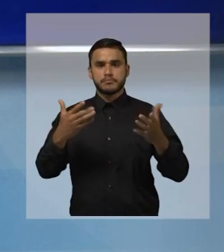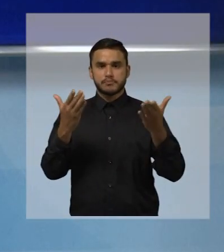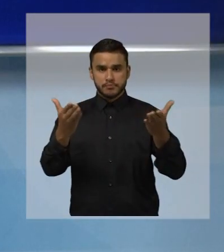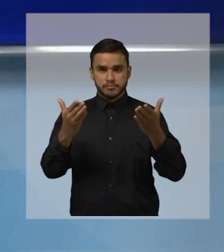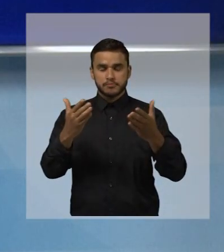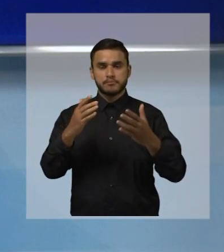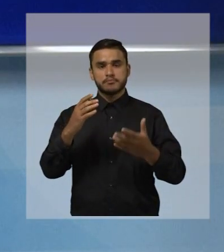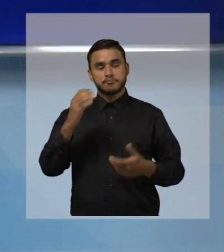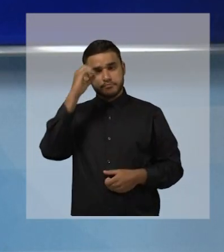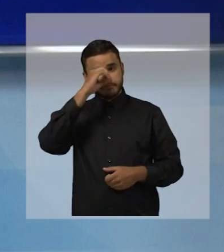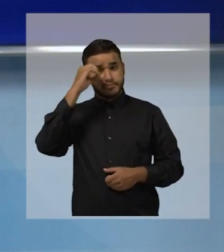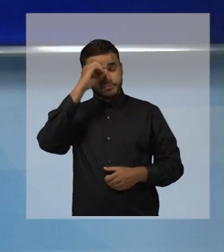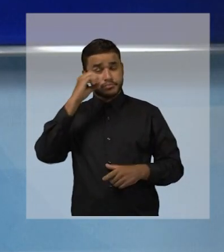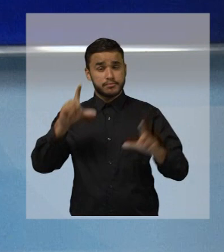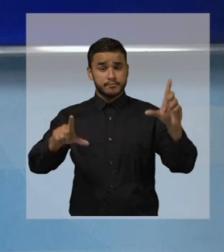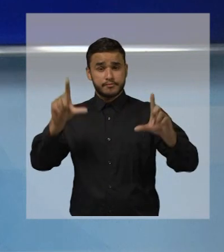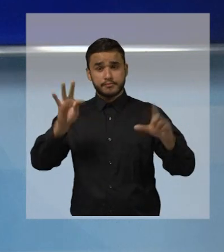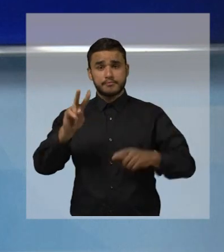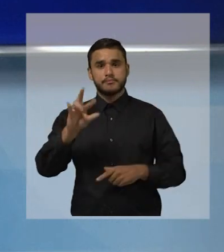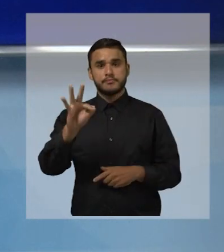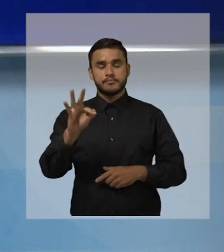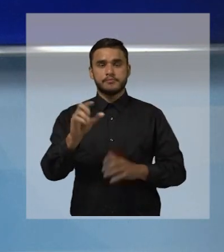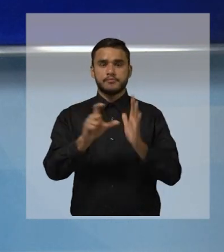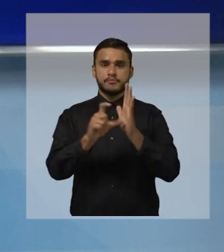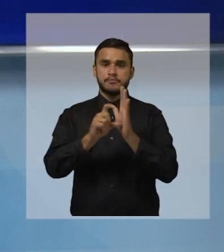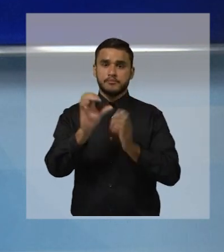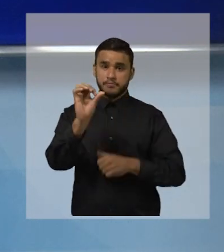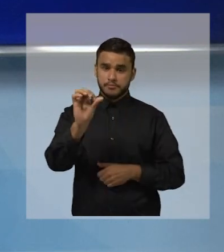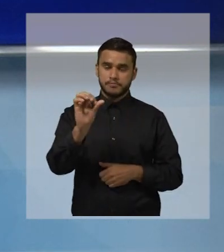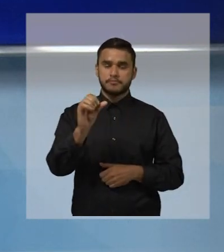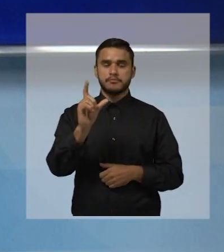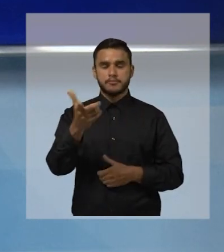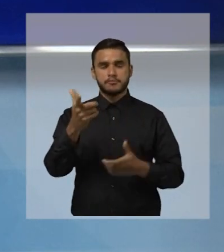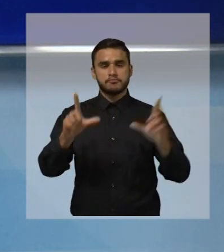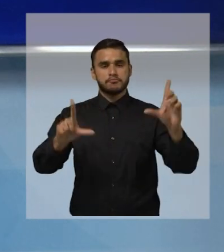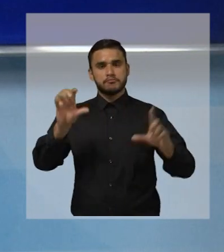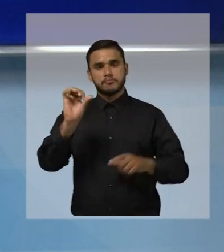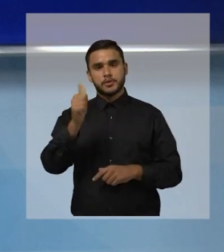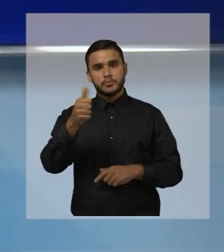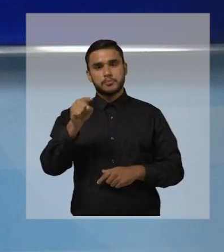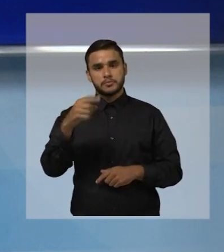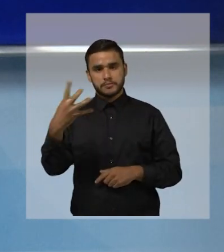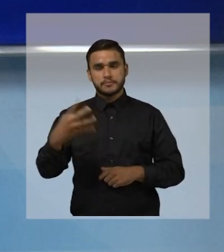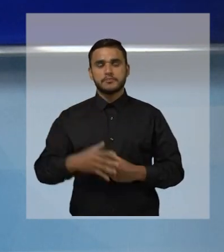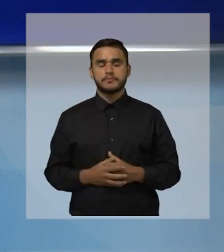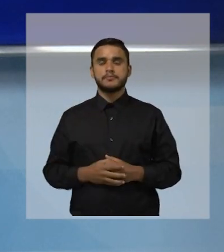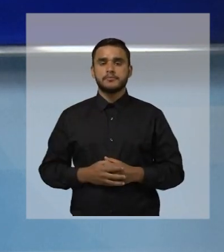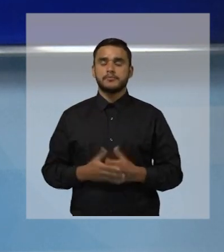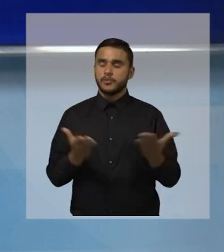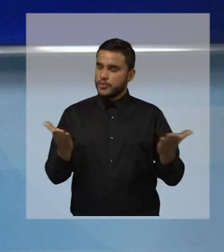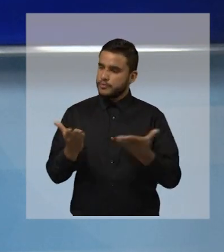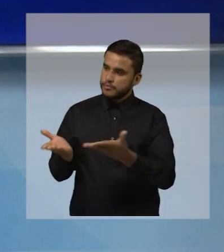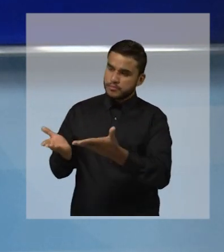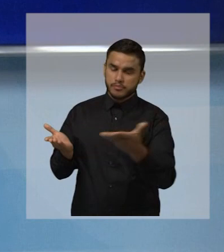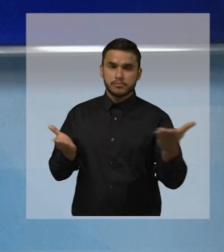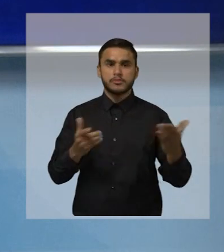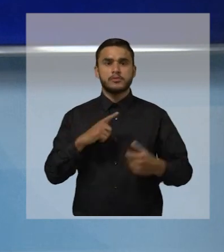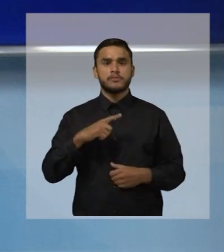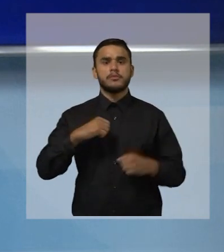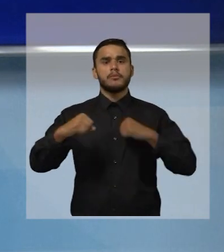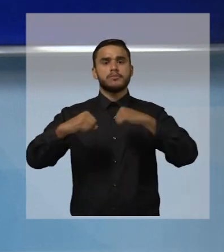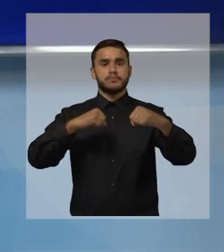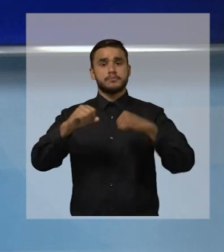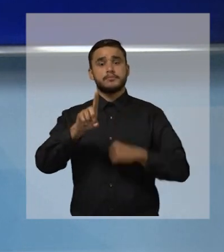Estamos iniciando o nosso segundo bloco do programa Observatório pela TV Fortaleza, canal 6 da Multiplay, 61.4 digital. Para o assinante que ligou